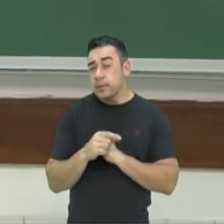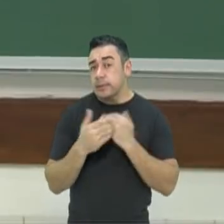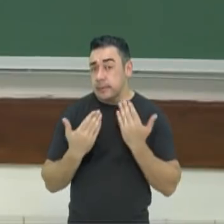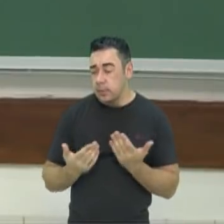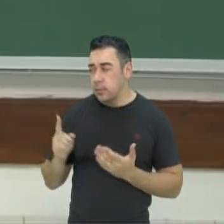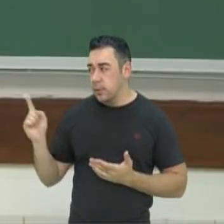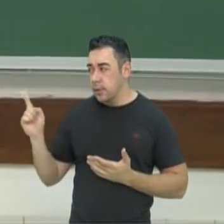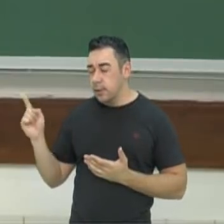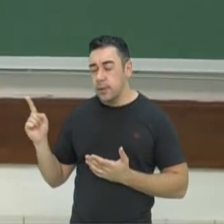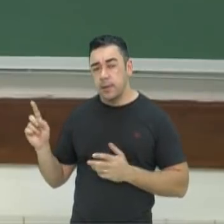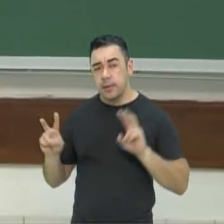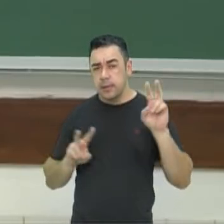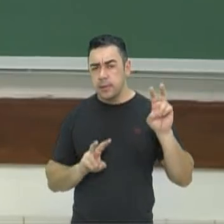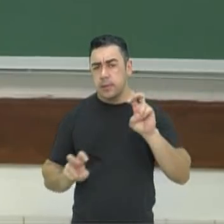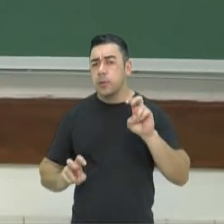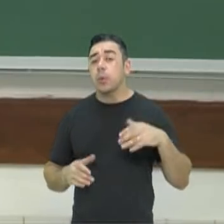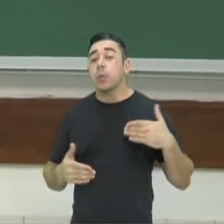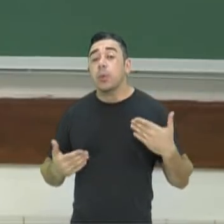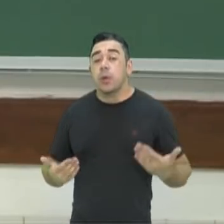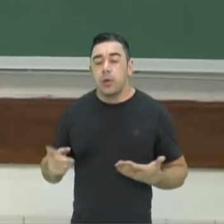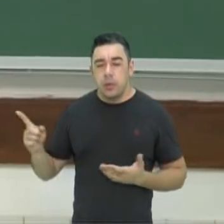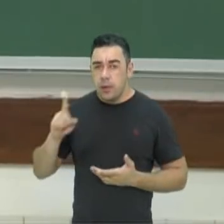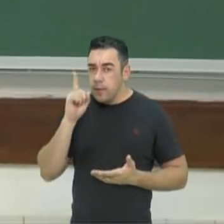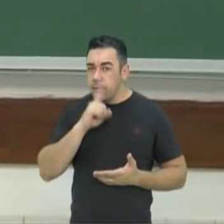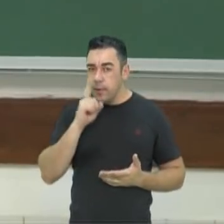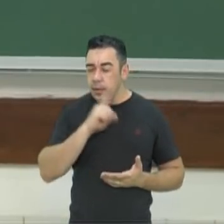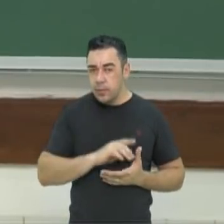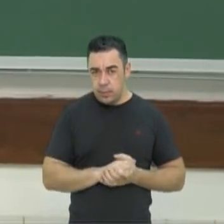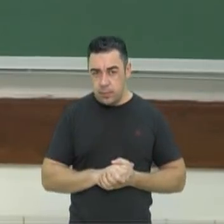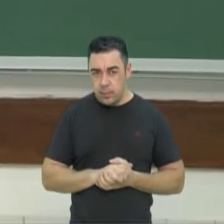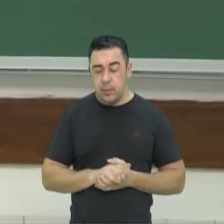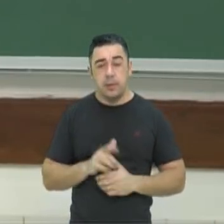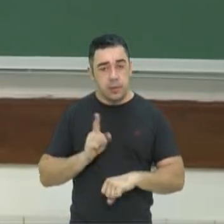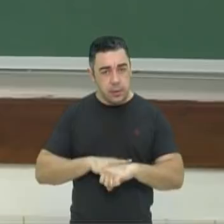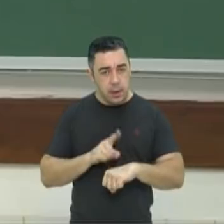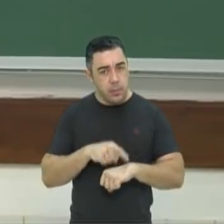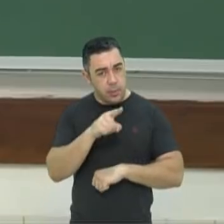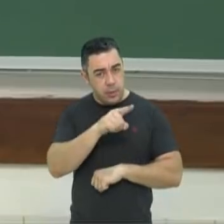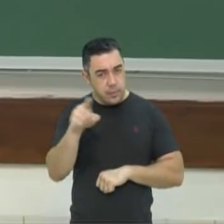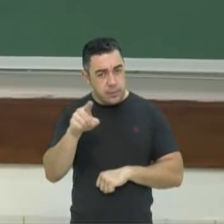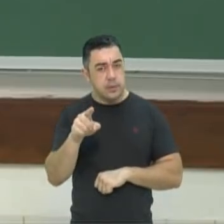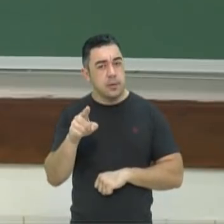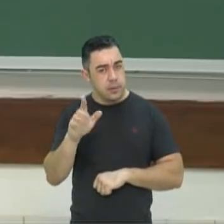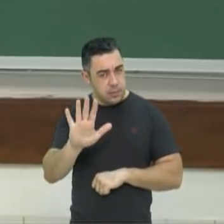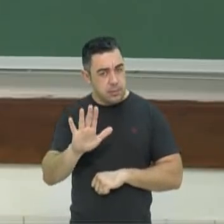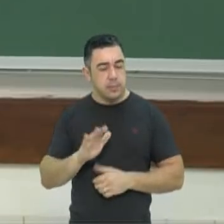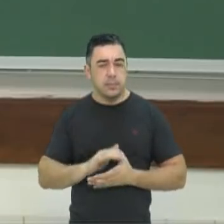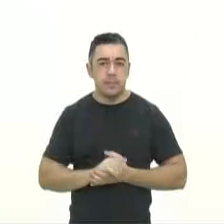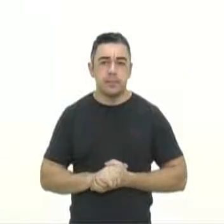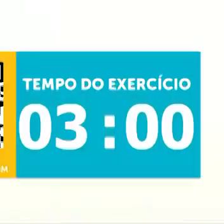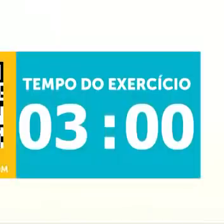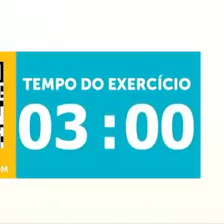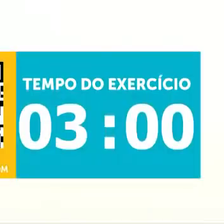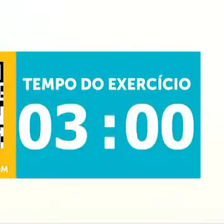desse trecho, né, qual é o grande defeito? Vou dar um tempo para você fazer isso aí no seu caderno e eu já volto.